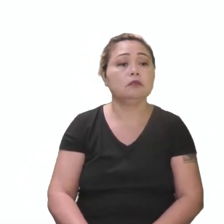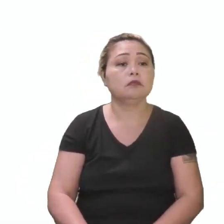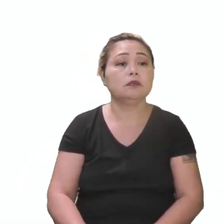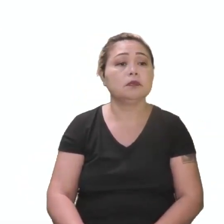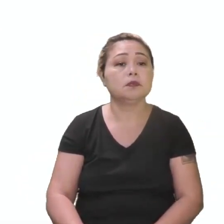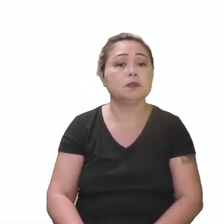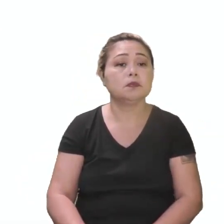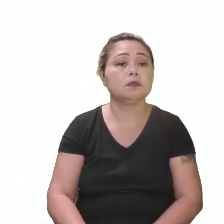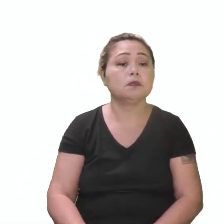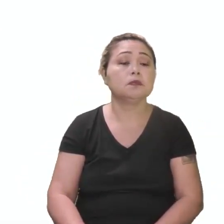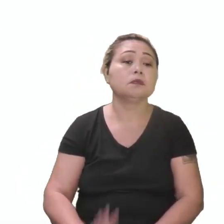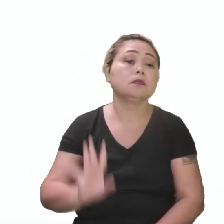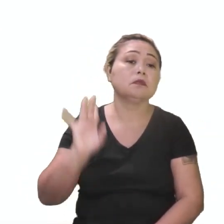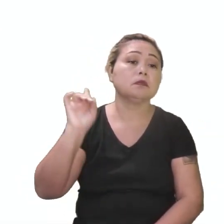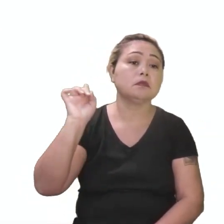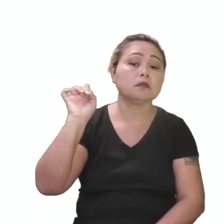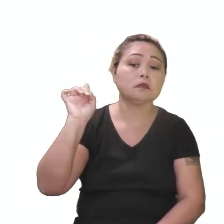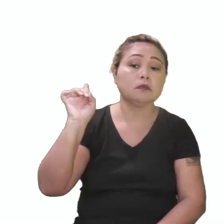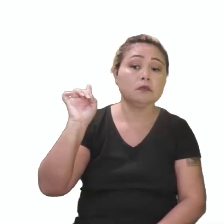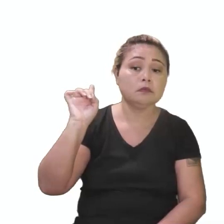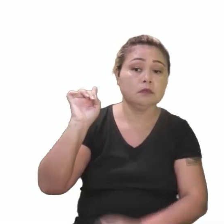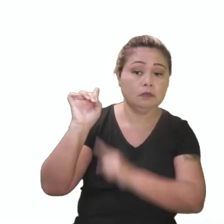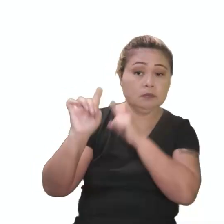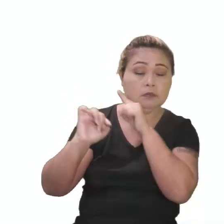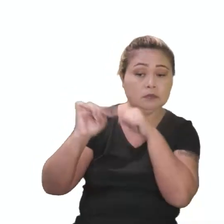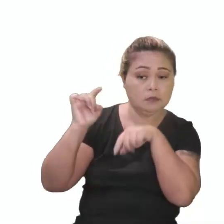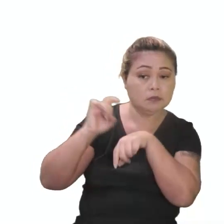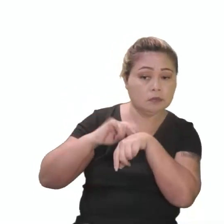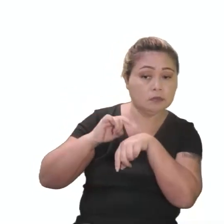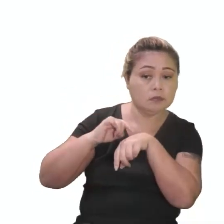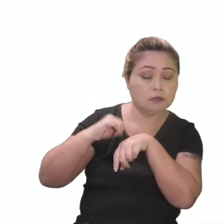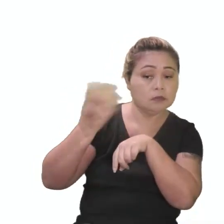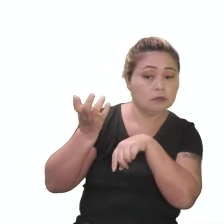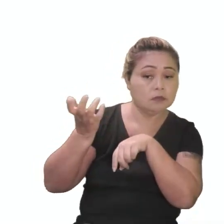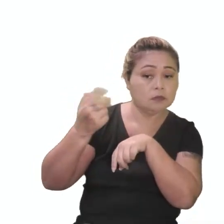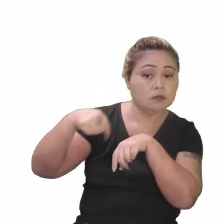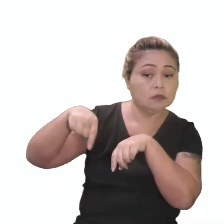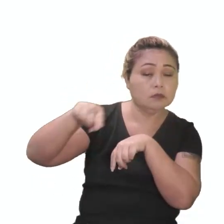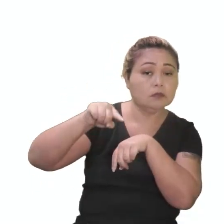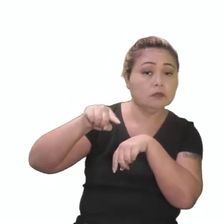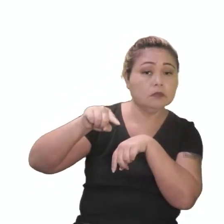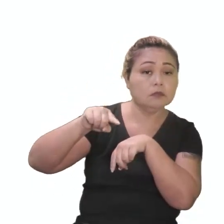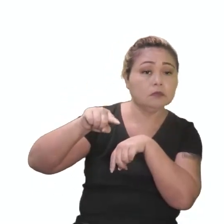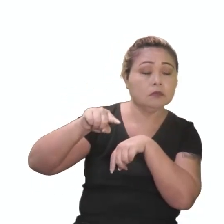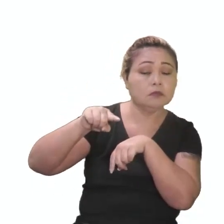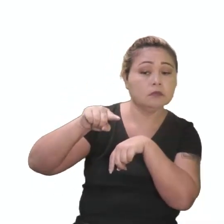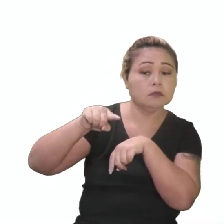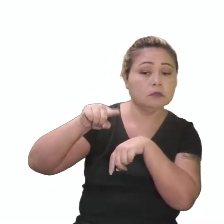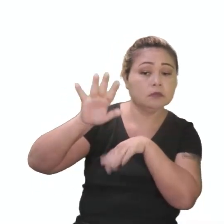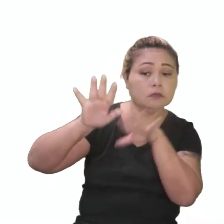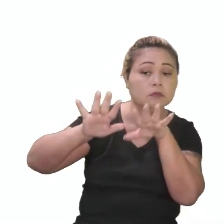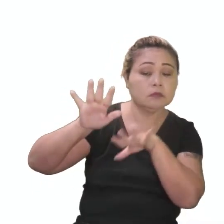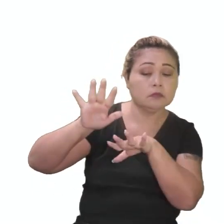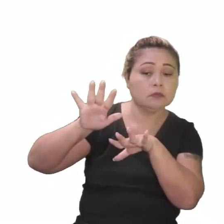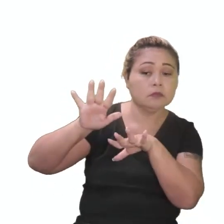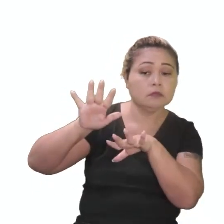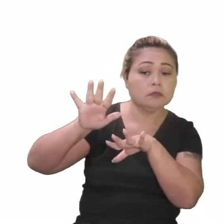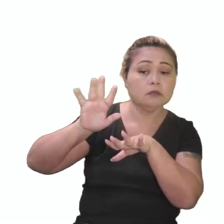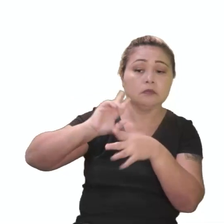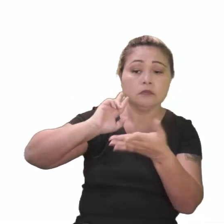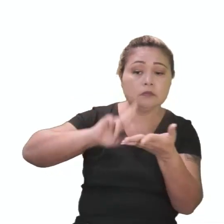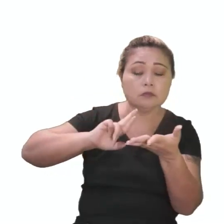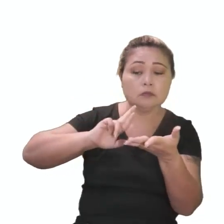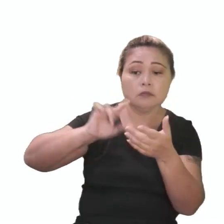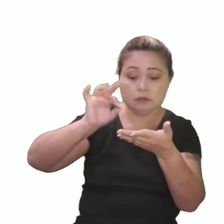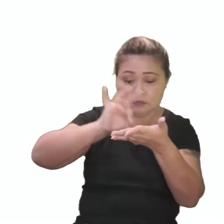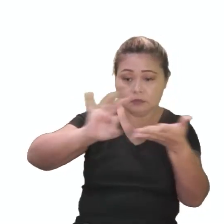próxima? A gente sempre vai deixar um tempinho, né? Que eu creio que essa questão de quando tem as